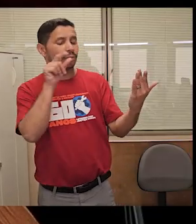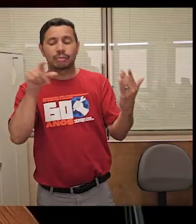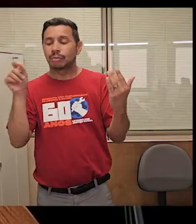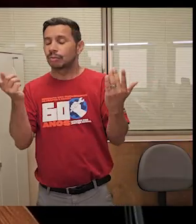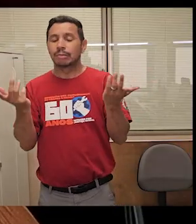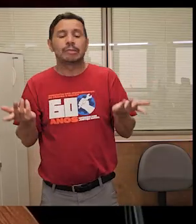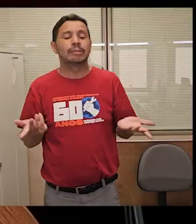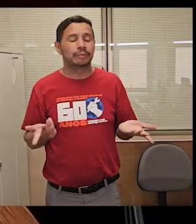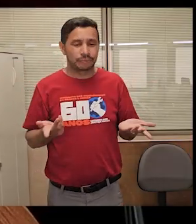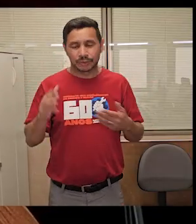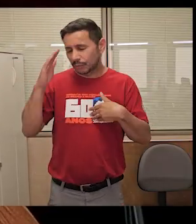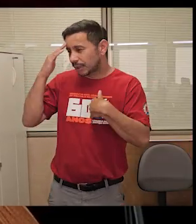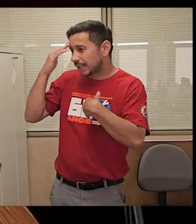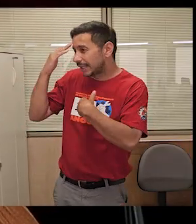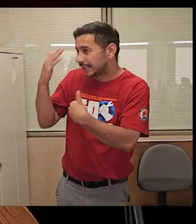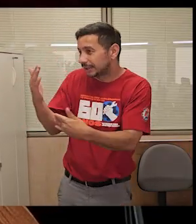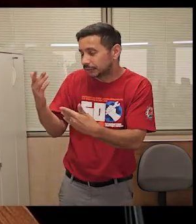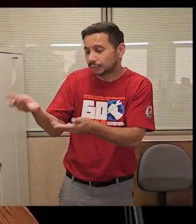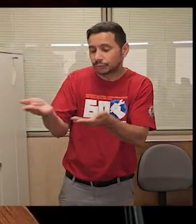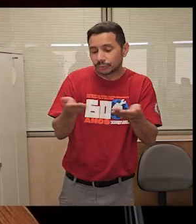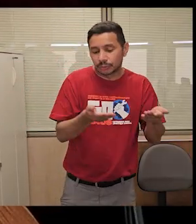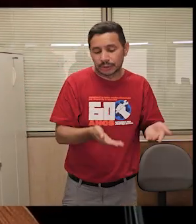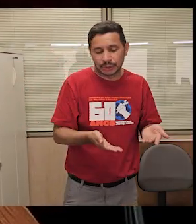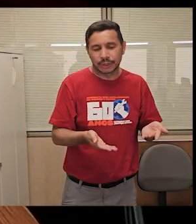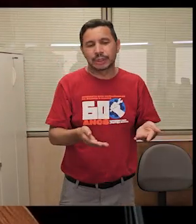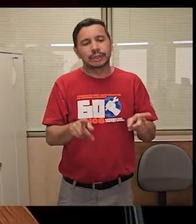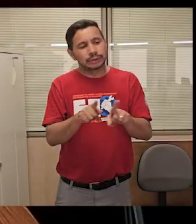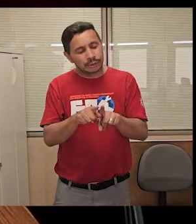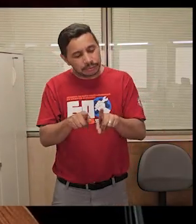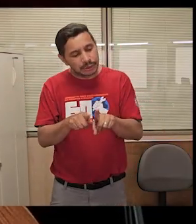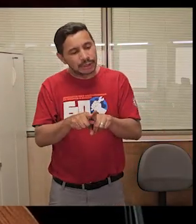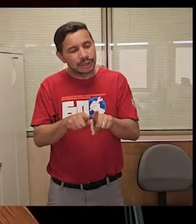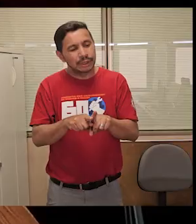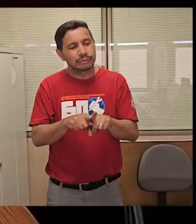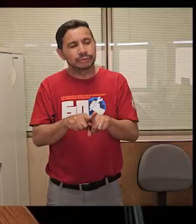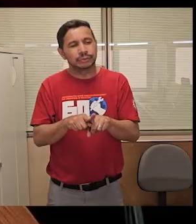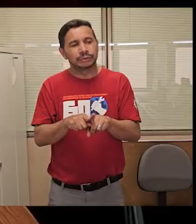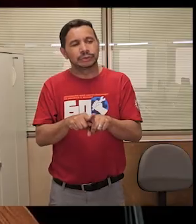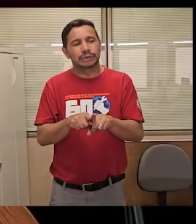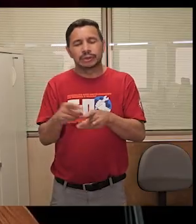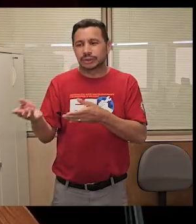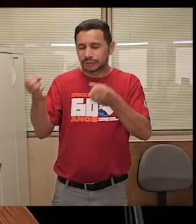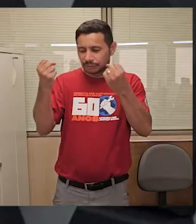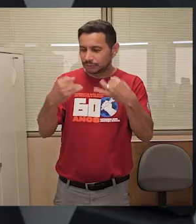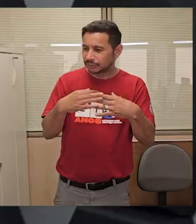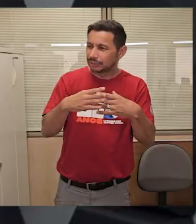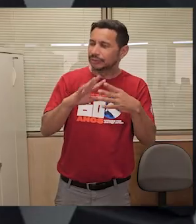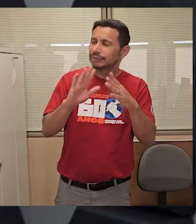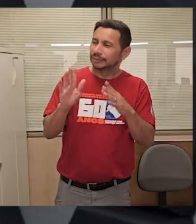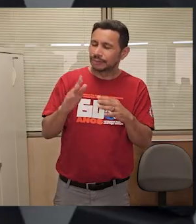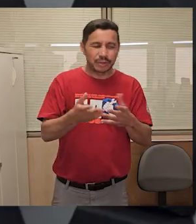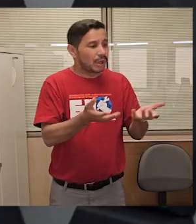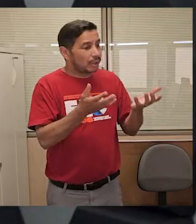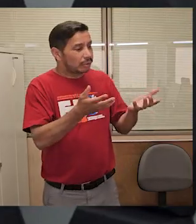certeza. Então, agradecer a tua participação e fale com o nosso público aí. Então,